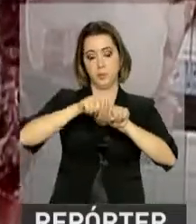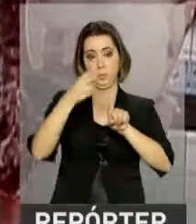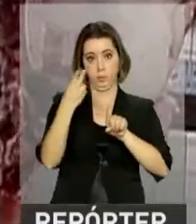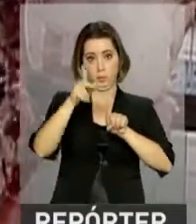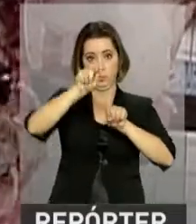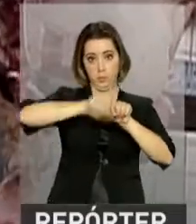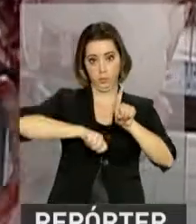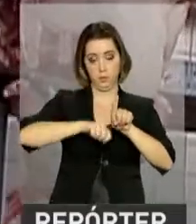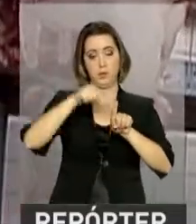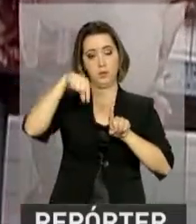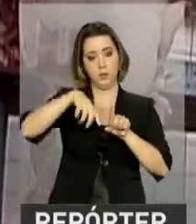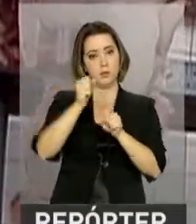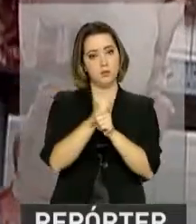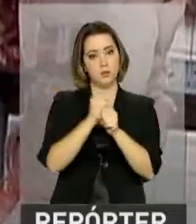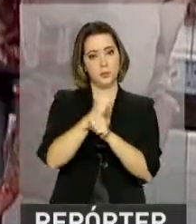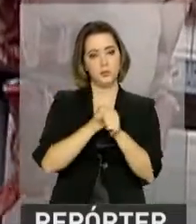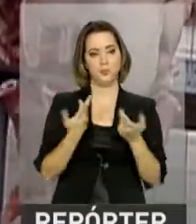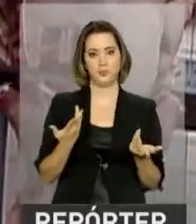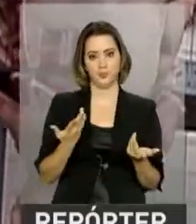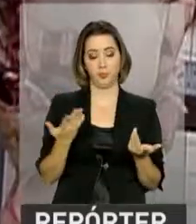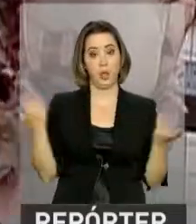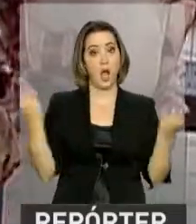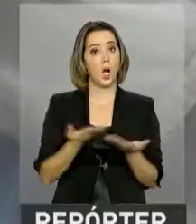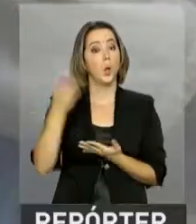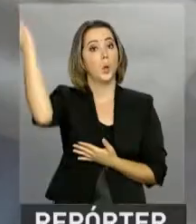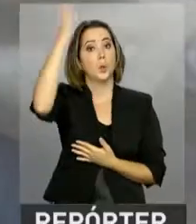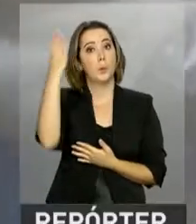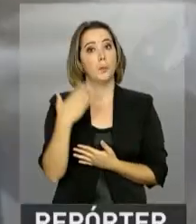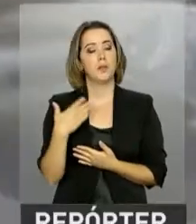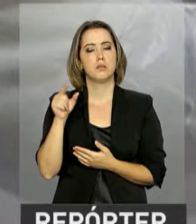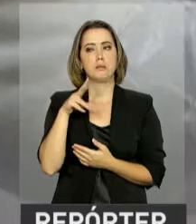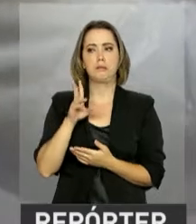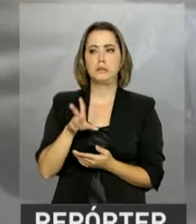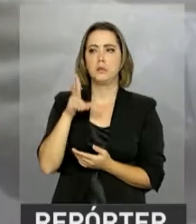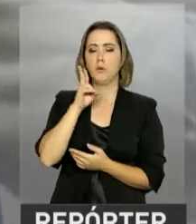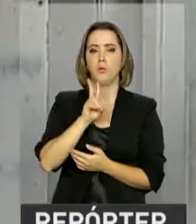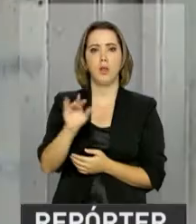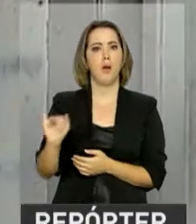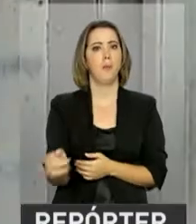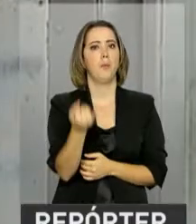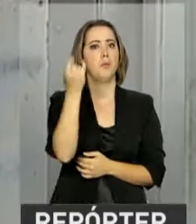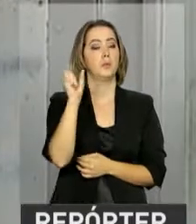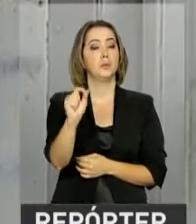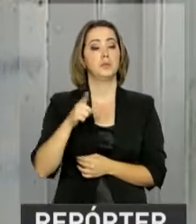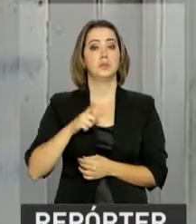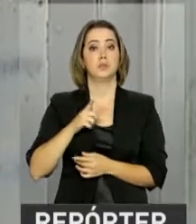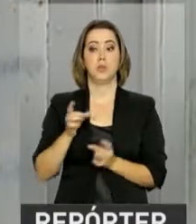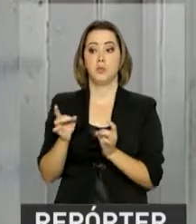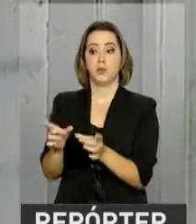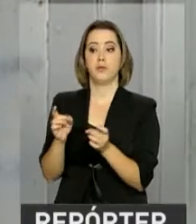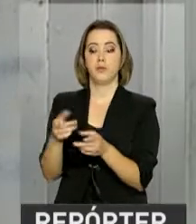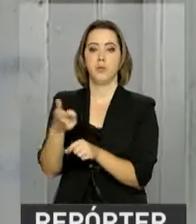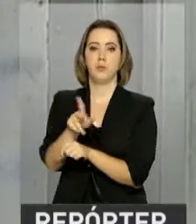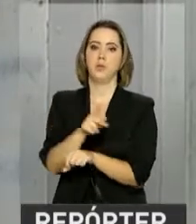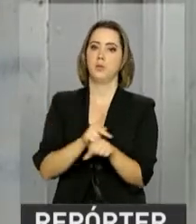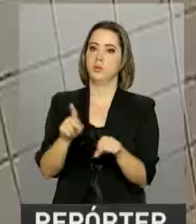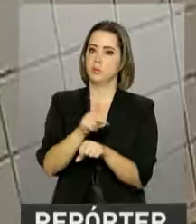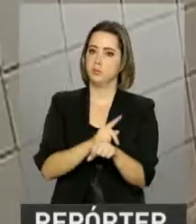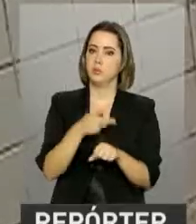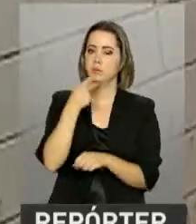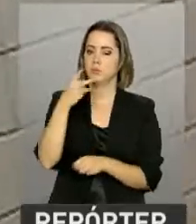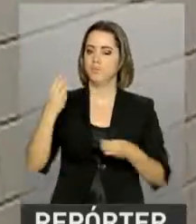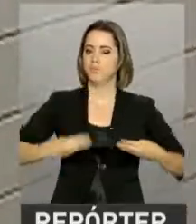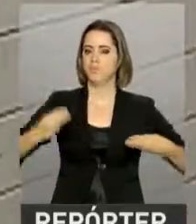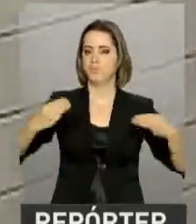O Brasil vem aproveitando a fase de baixo consumo interno para vender a produção excedente para outros países. É o que afirma